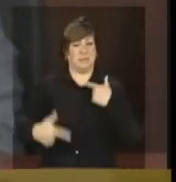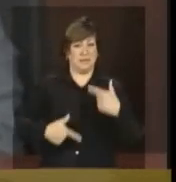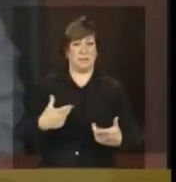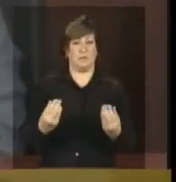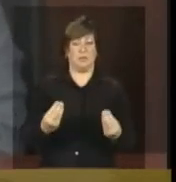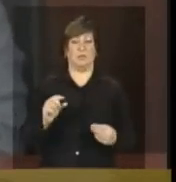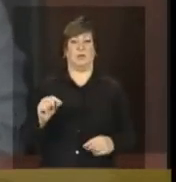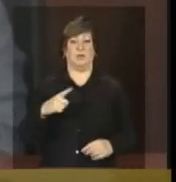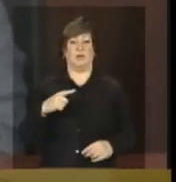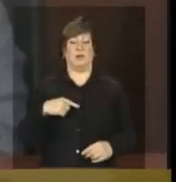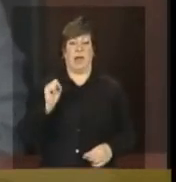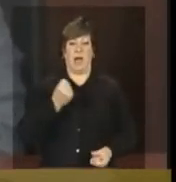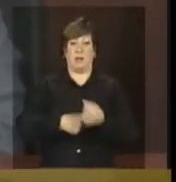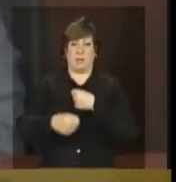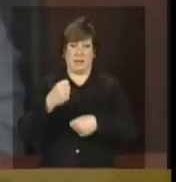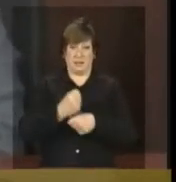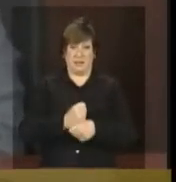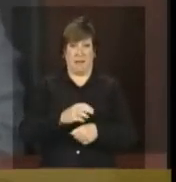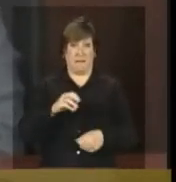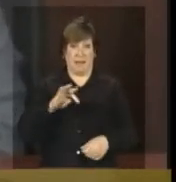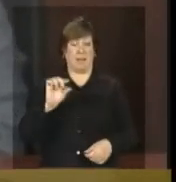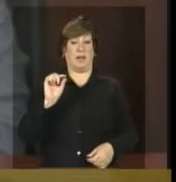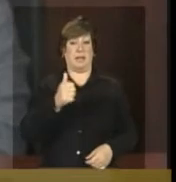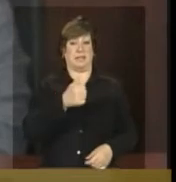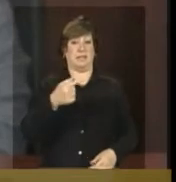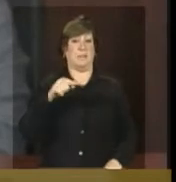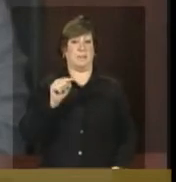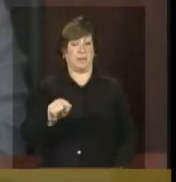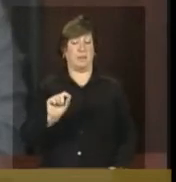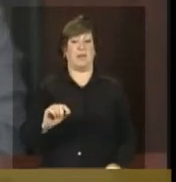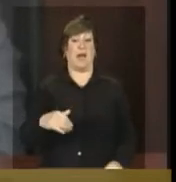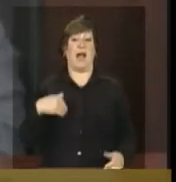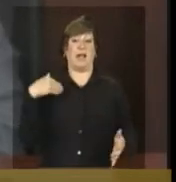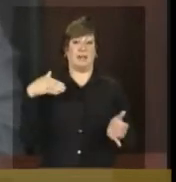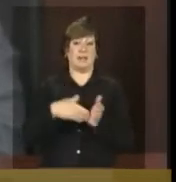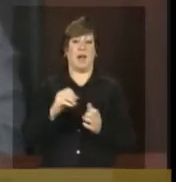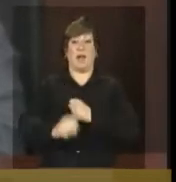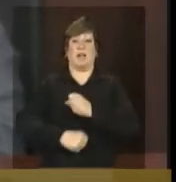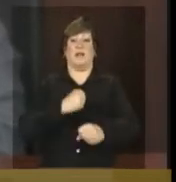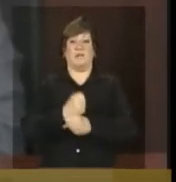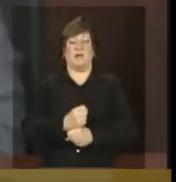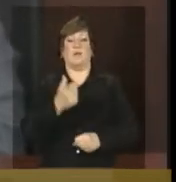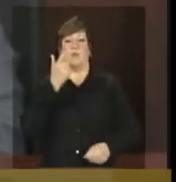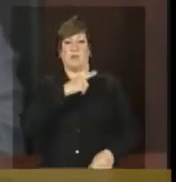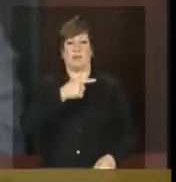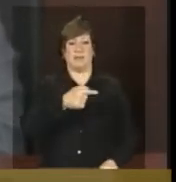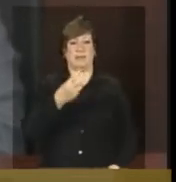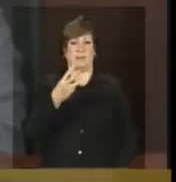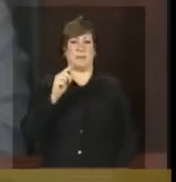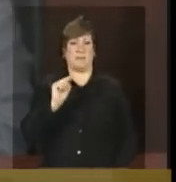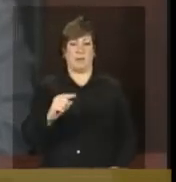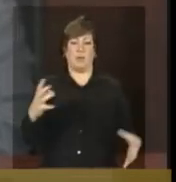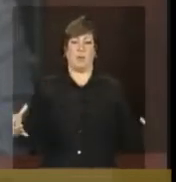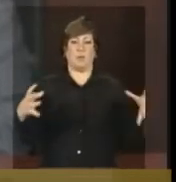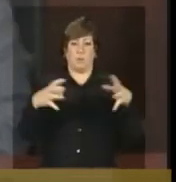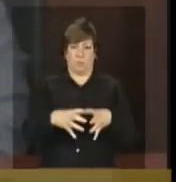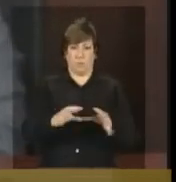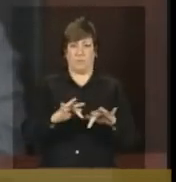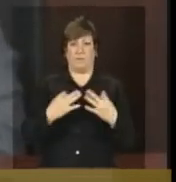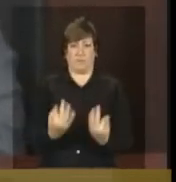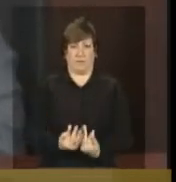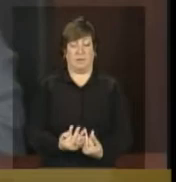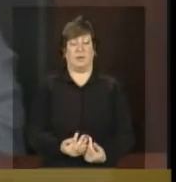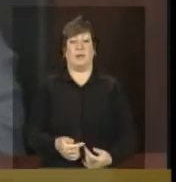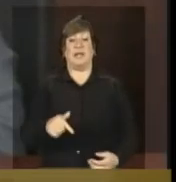meta no final do ano passado foram 17 mil, foi a primeira fase do programa, e até ano que vem nós teremos 73 mil incluídas. Isso significa dizer como